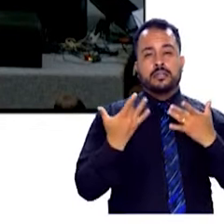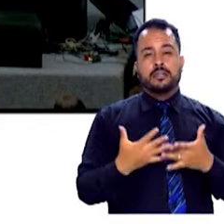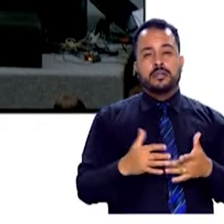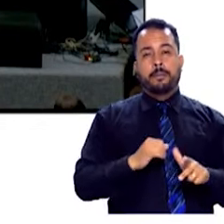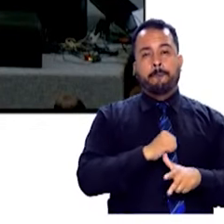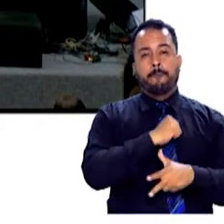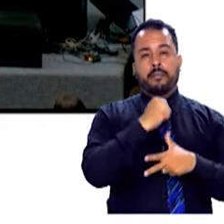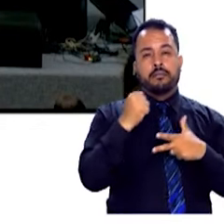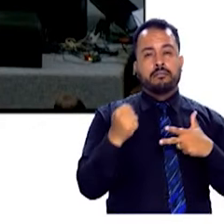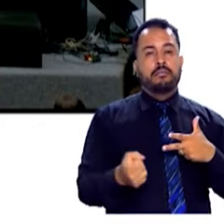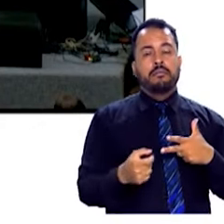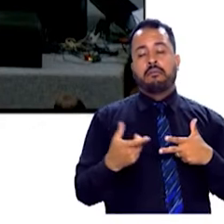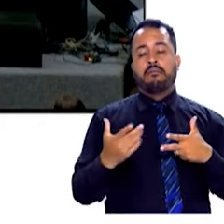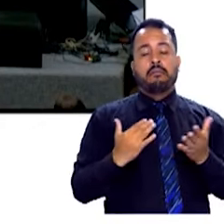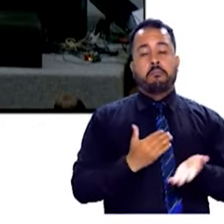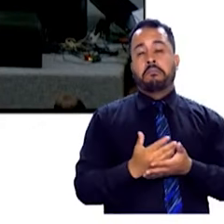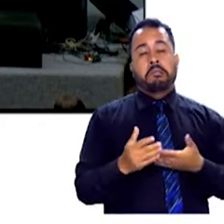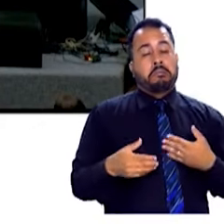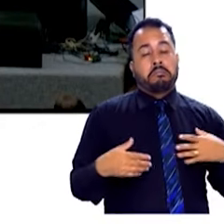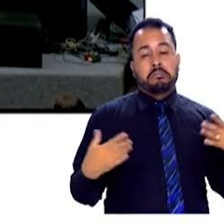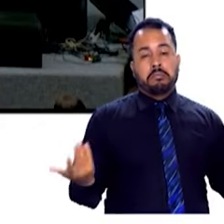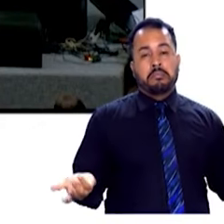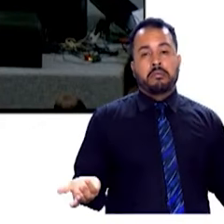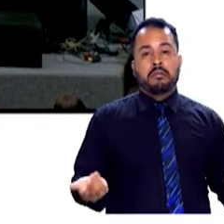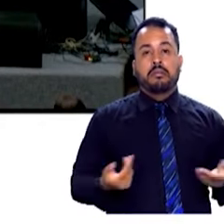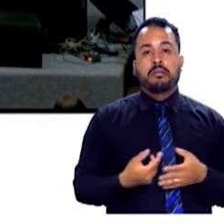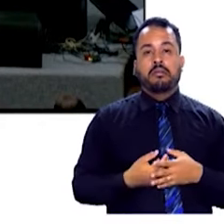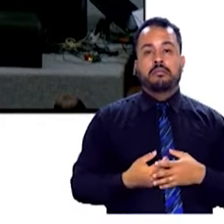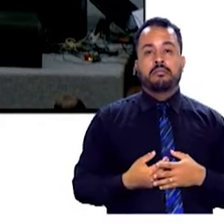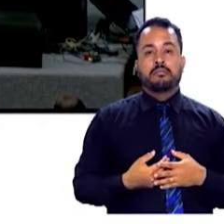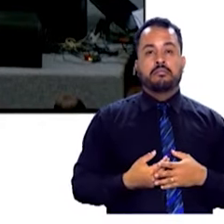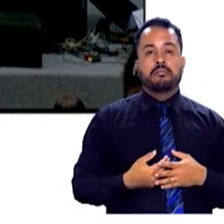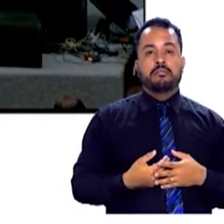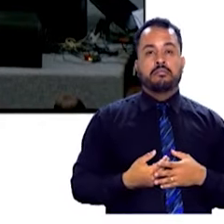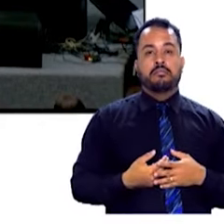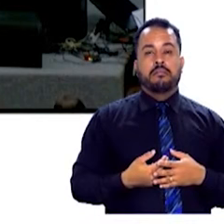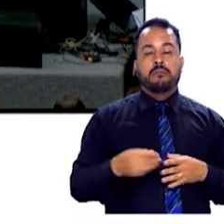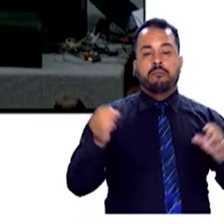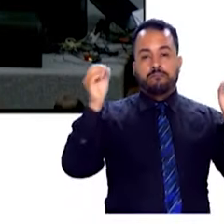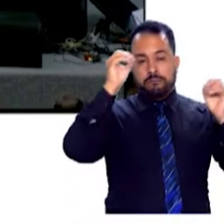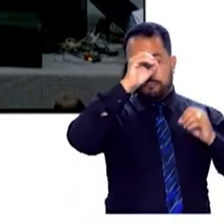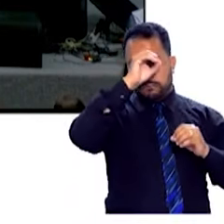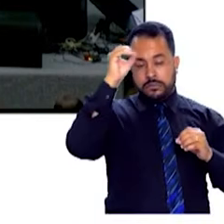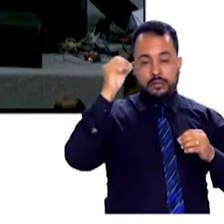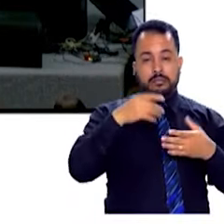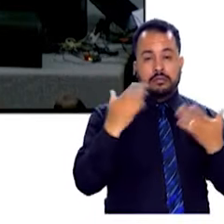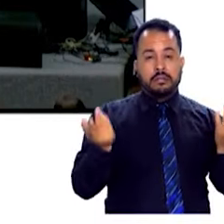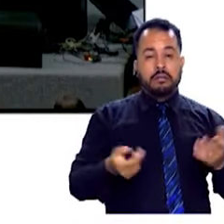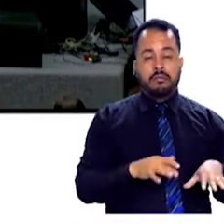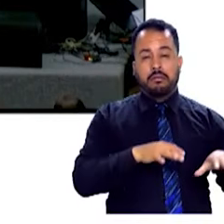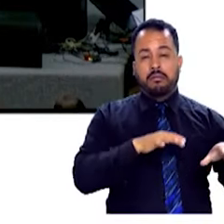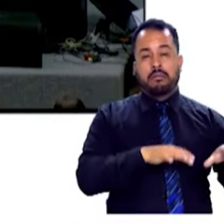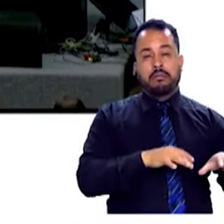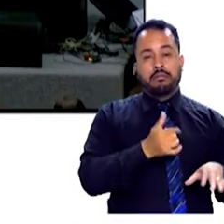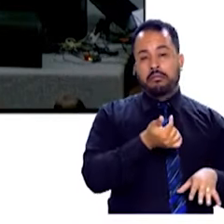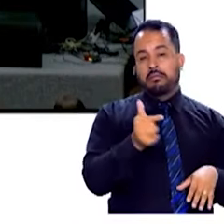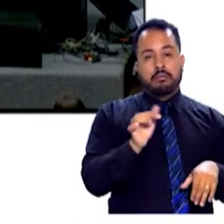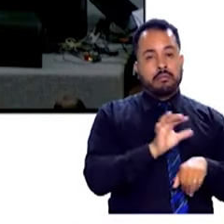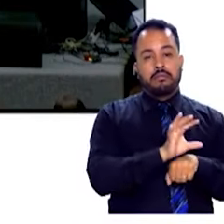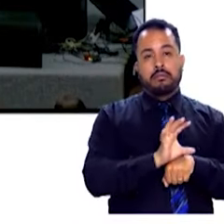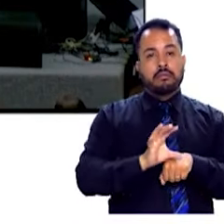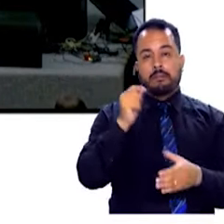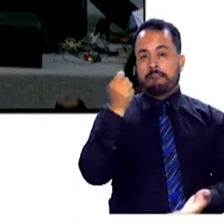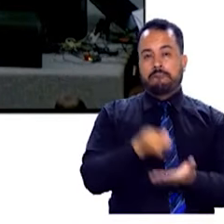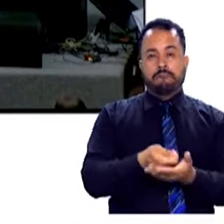jimer onde começam mas lembrem ainda parte do contexto o Reino Unido não tem uma constituição rígida